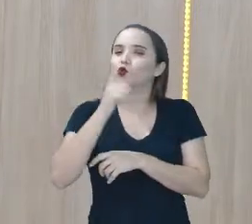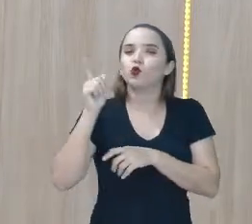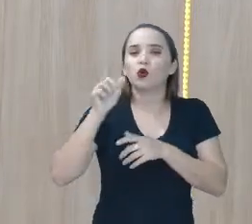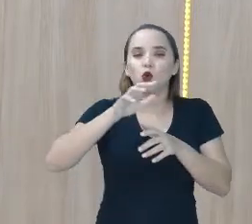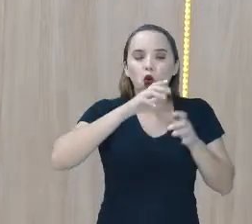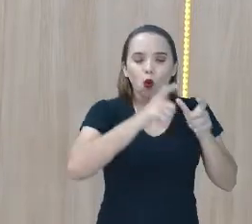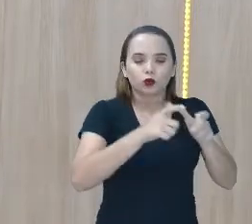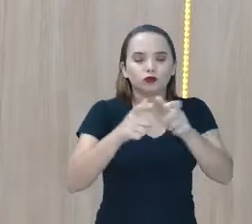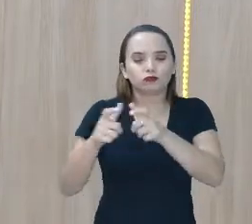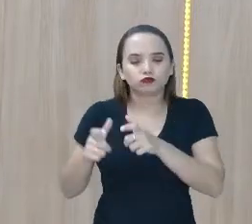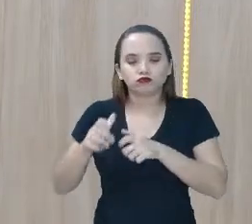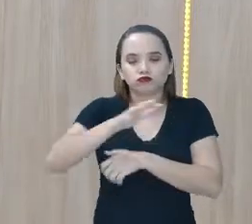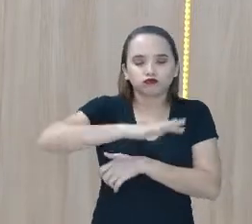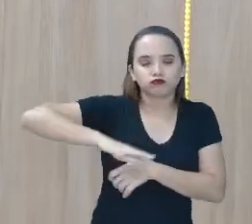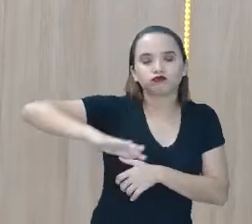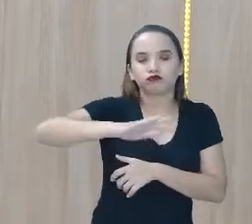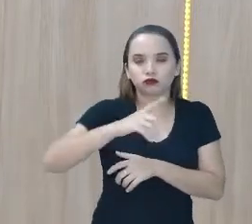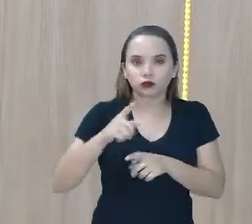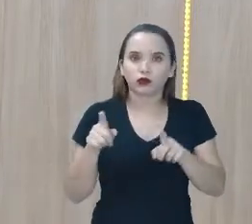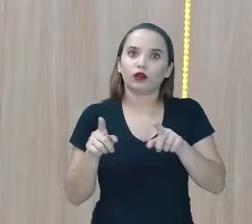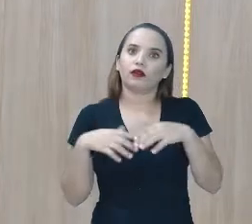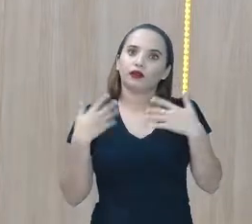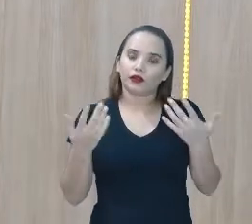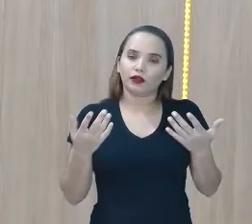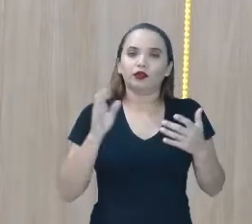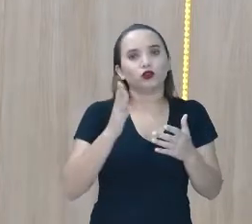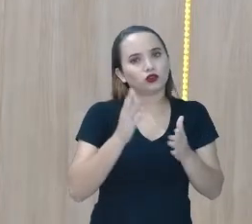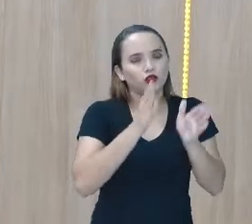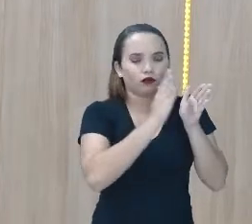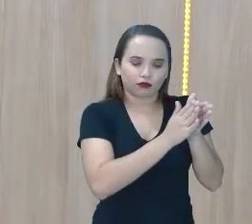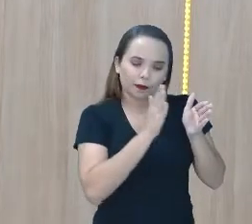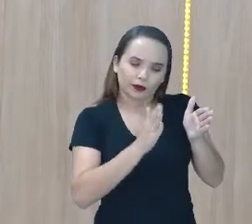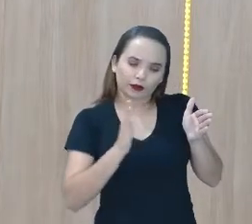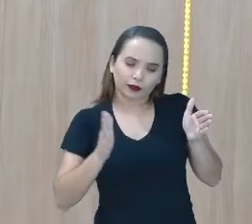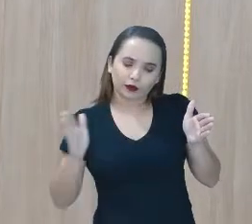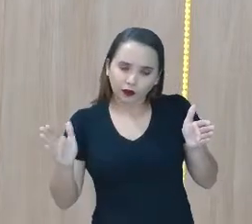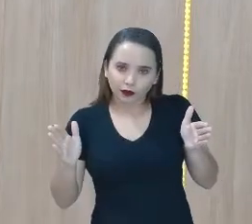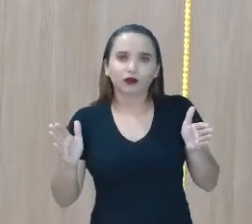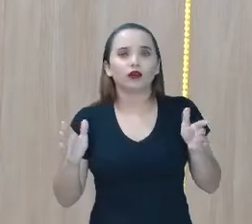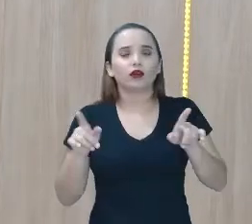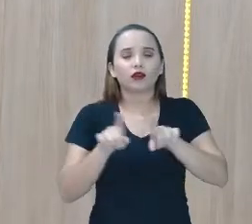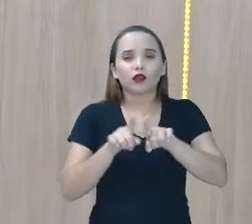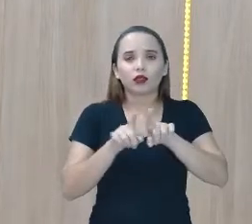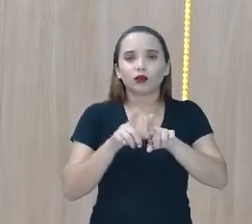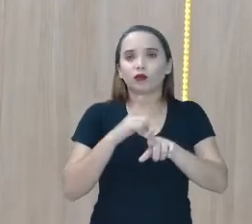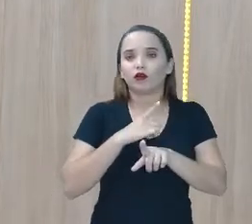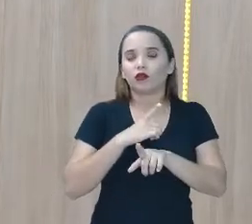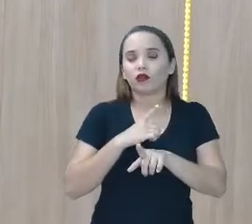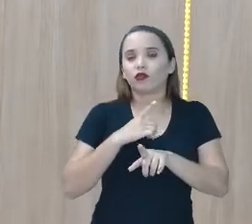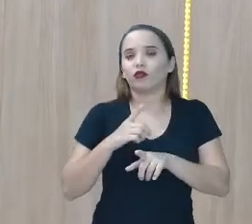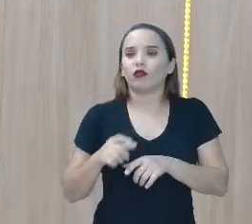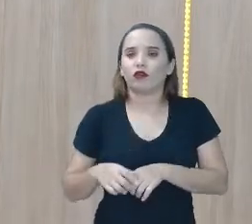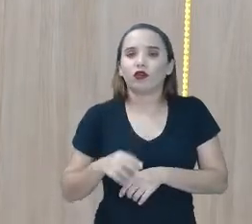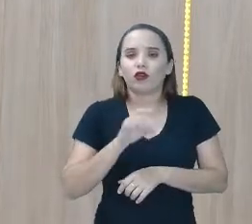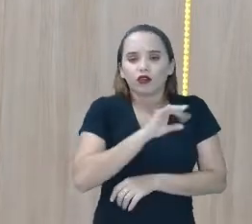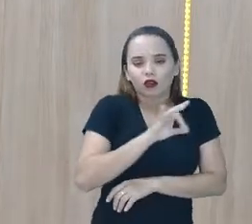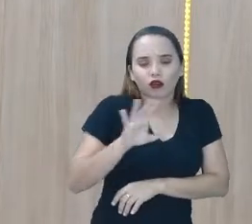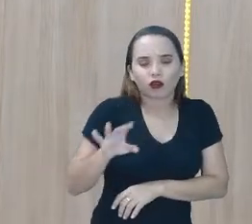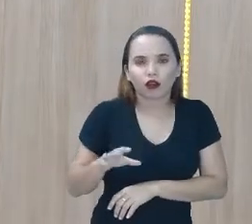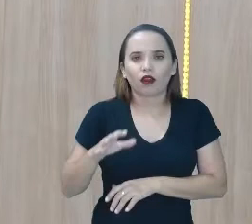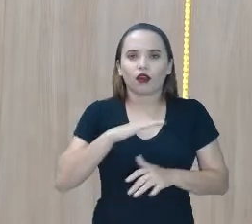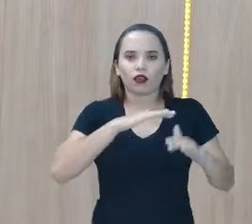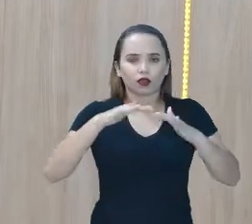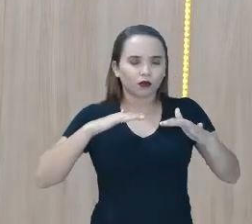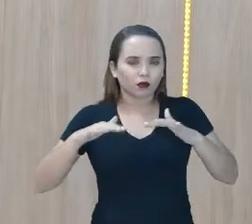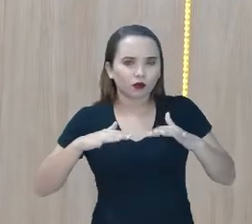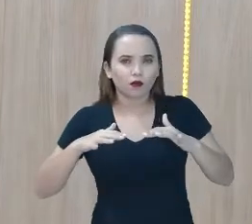e aí de forma delimitada, como a gente fez nas áreas da psicomotricidade, a gente também vai fazer cada aspecto motor,